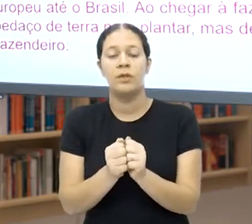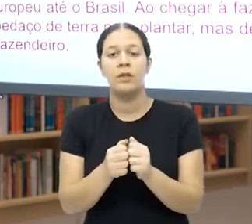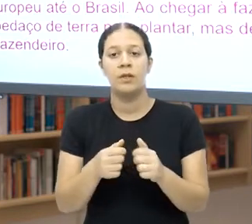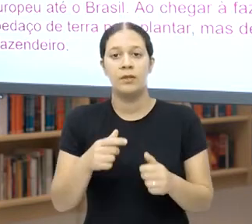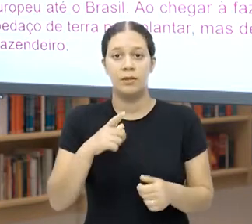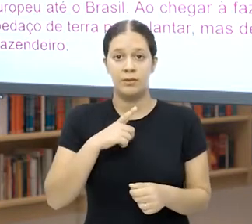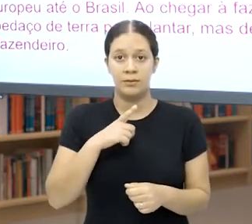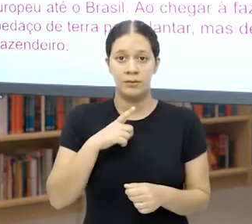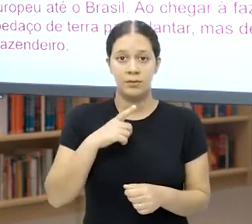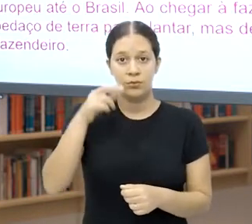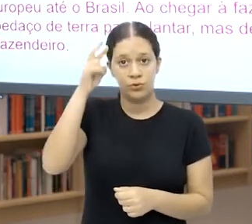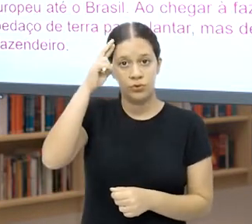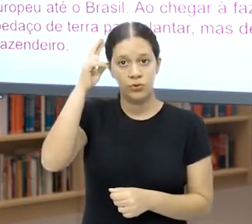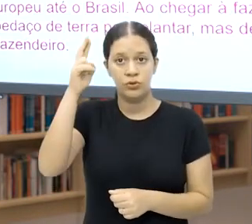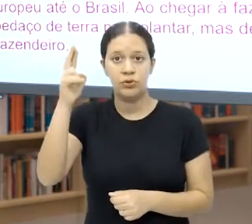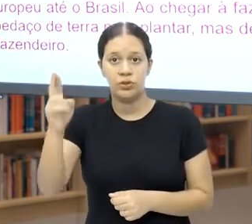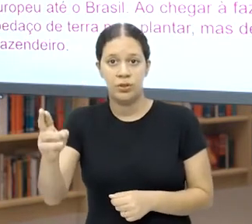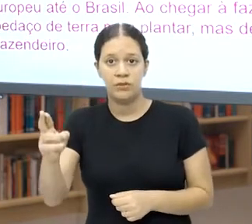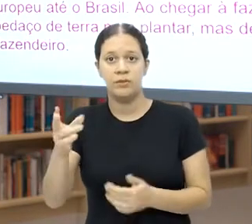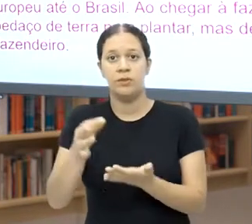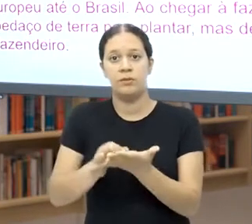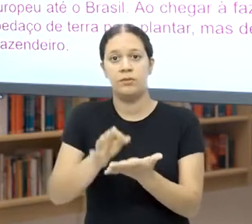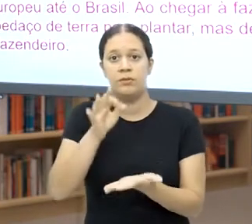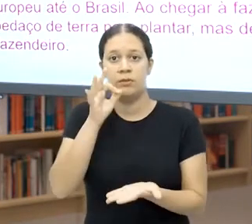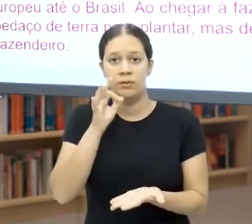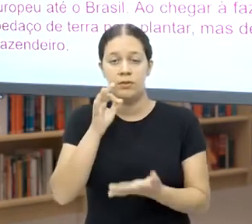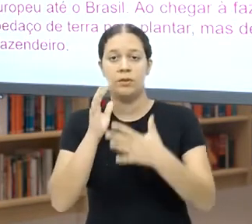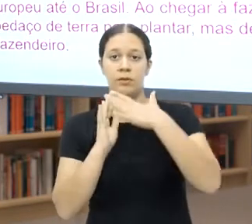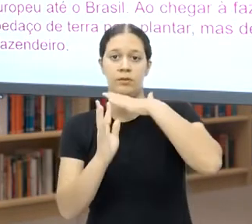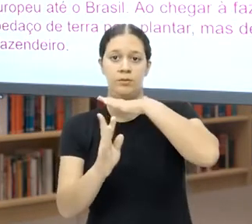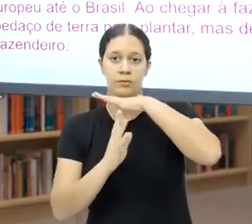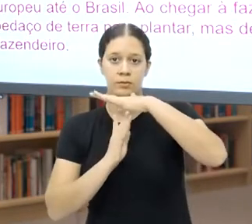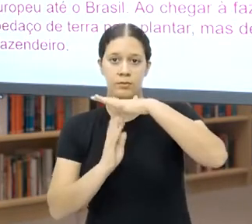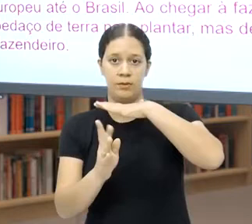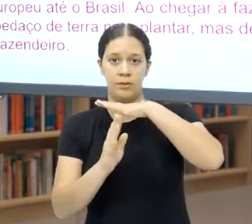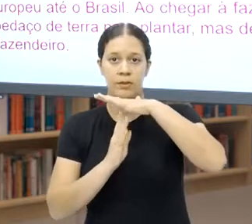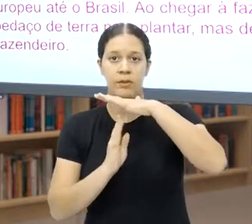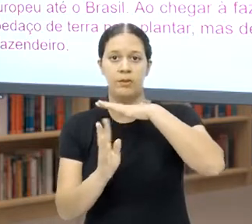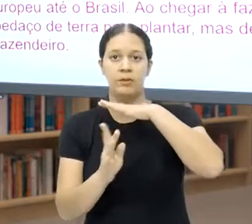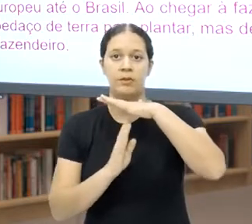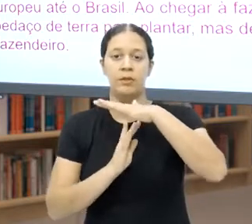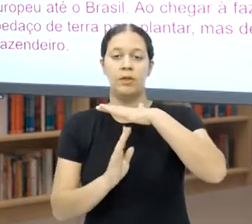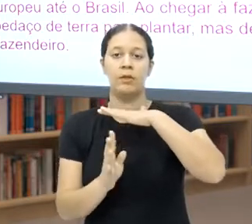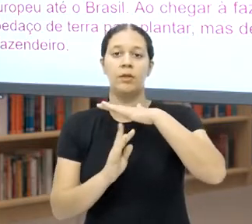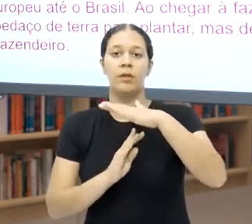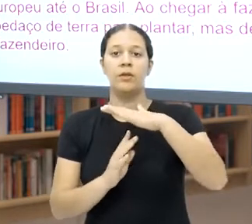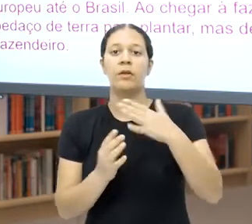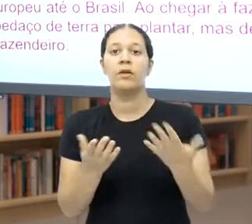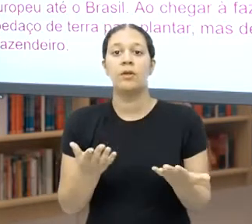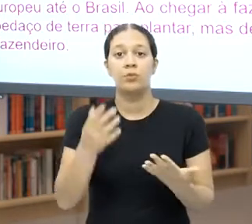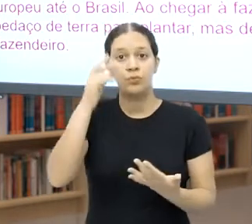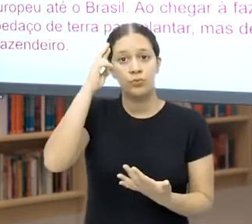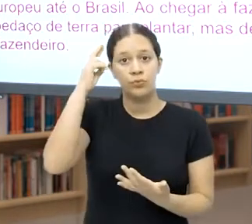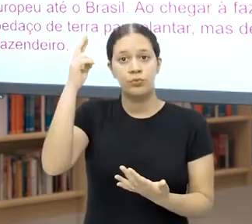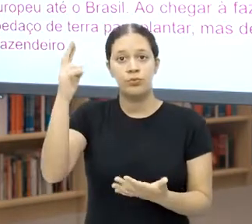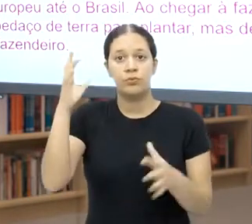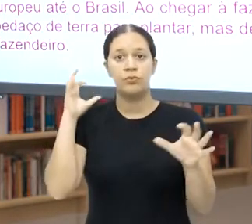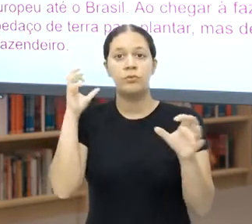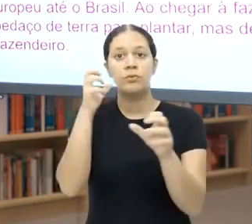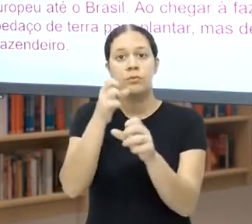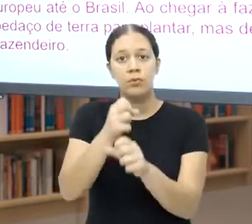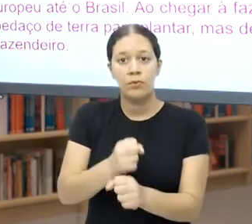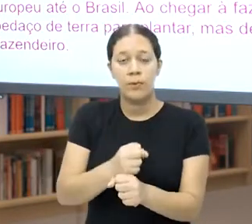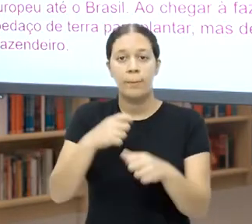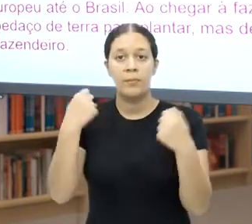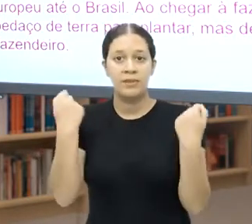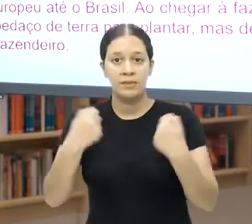barões de café em relação aos imigrantes, tá certo? Os barões de café precisavam dessa